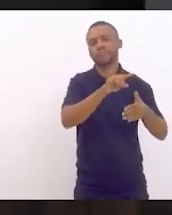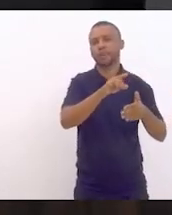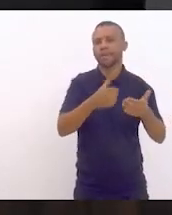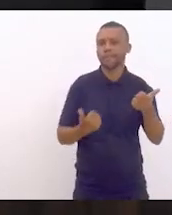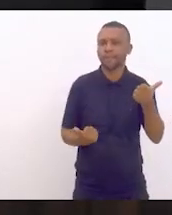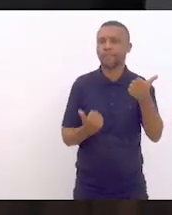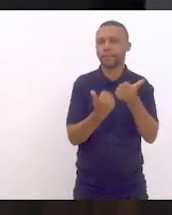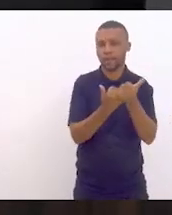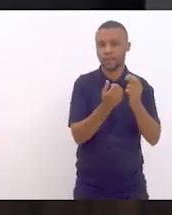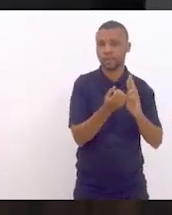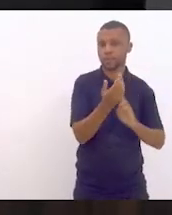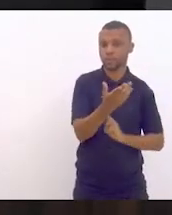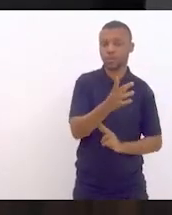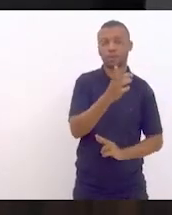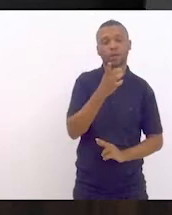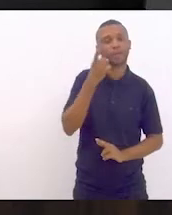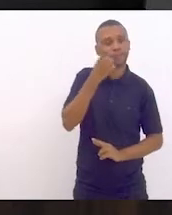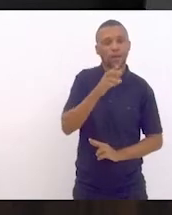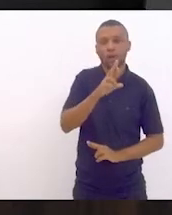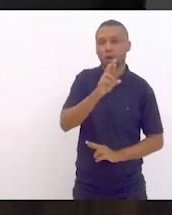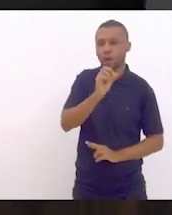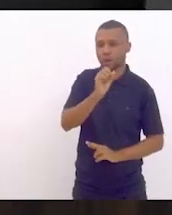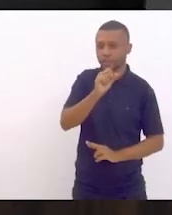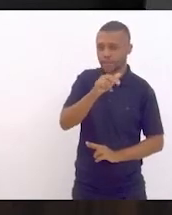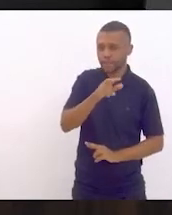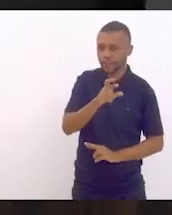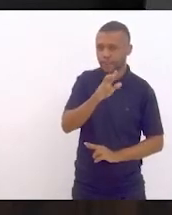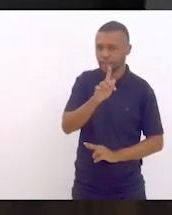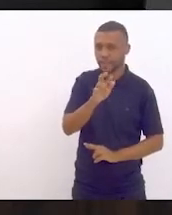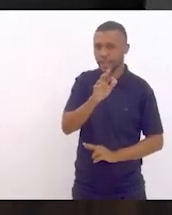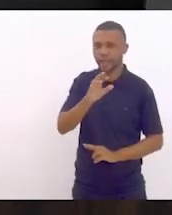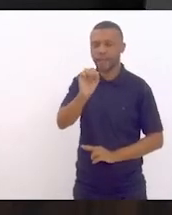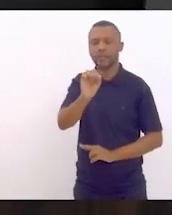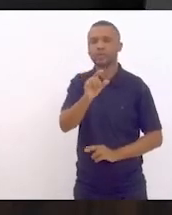Reis, relator. Em discussão, não havendo que queira discutir, encerrada a